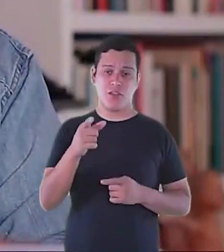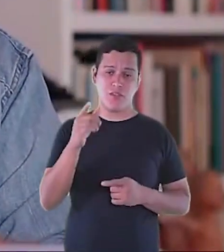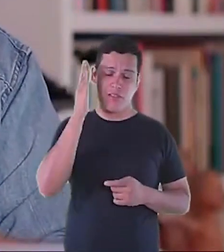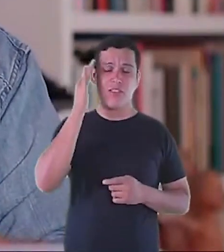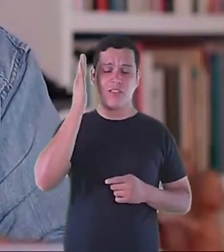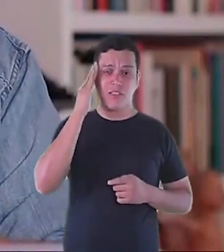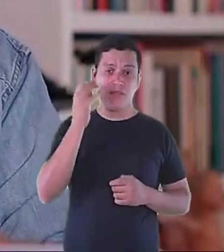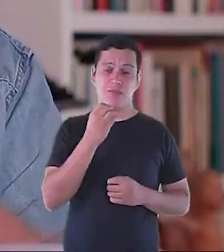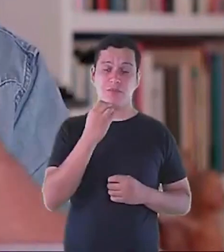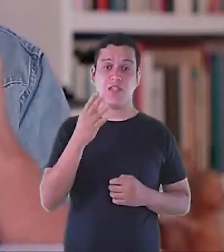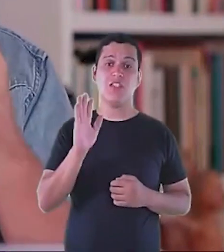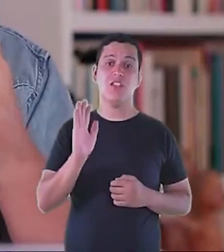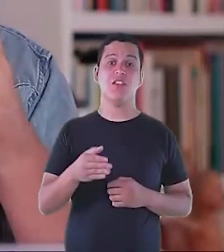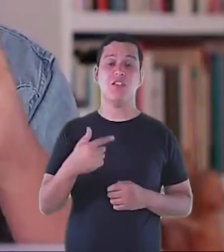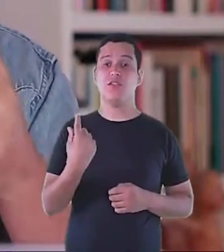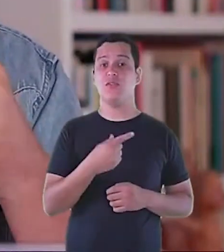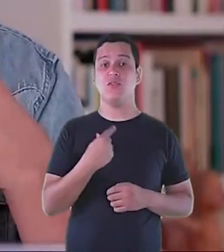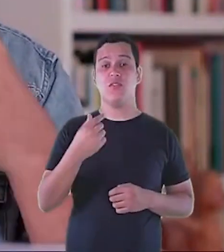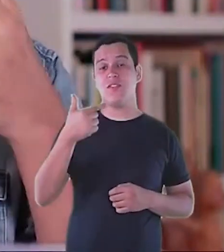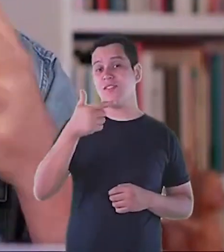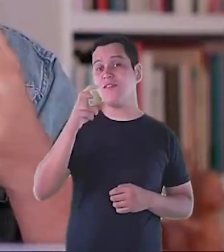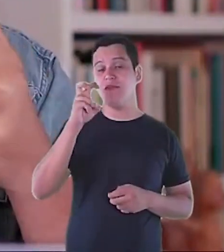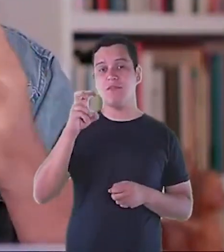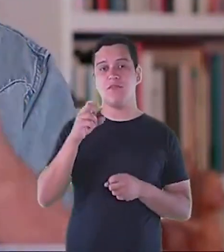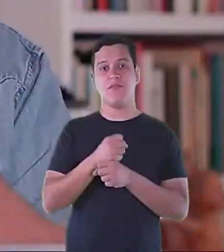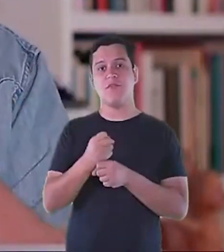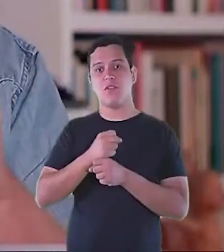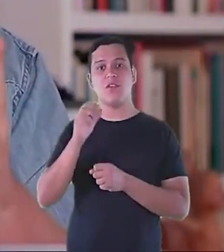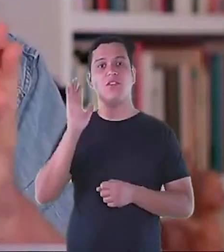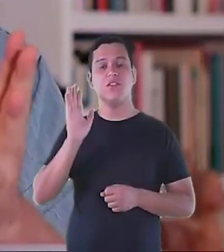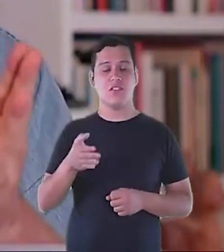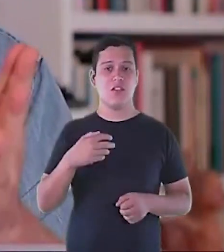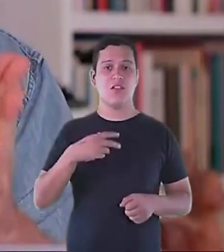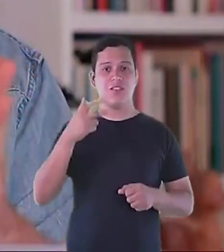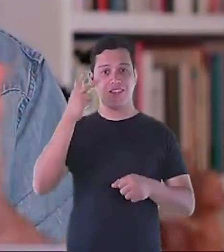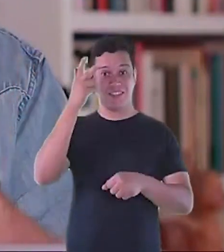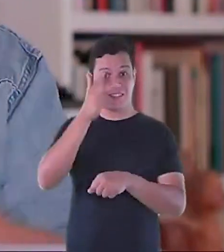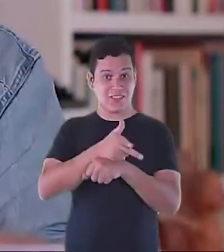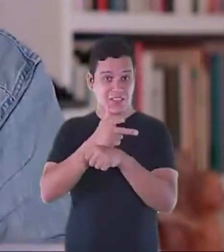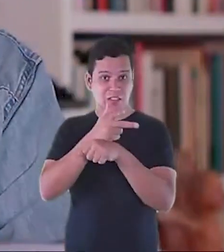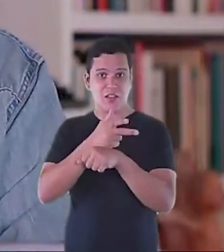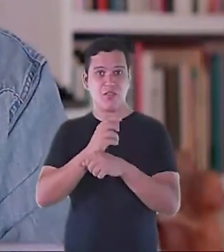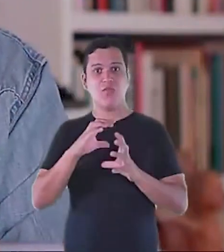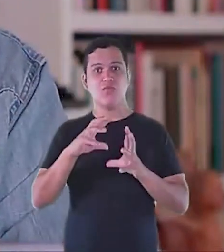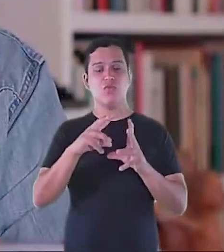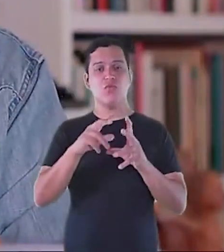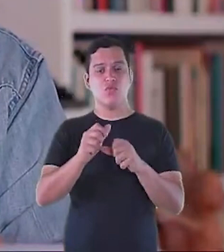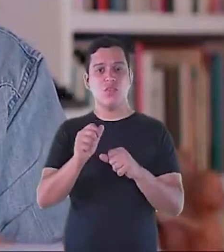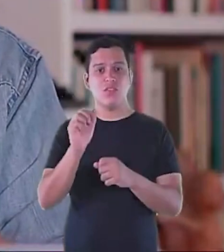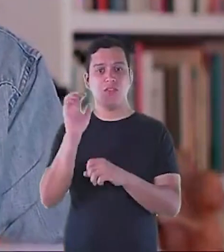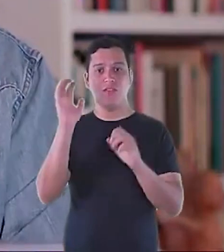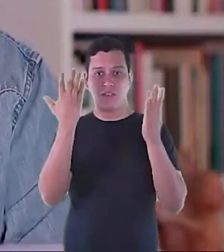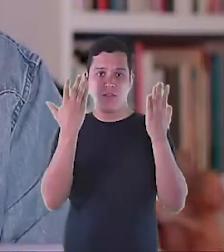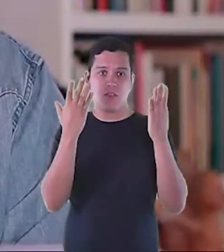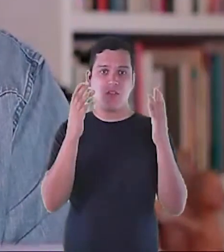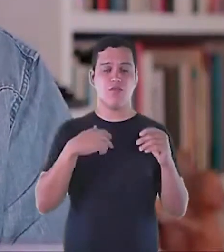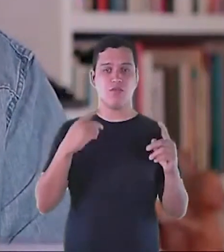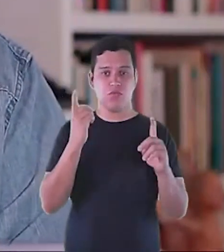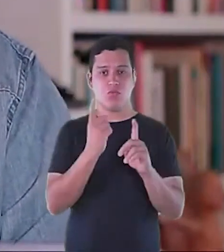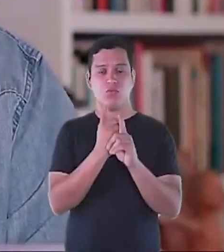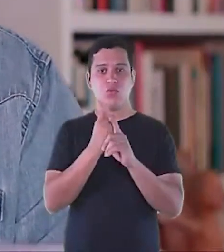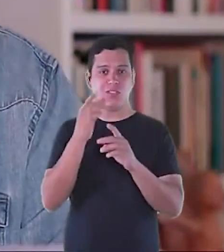25 anos, a gente gravava e transmitia os eventos presenciais para as redes sociais. O